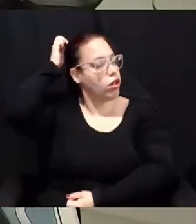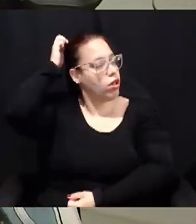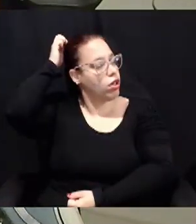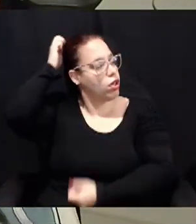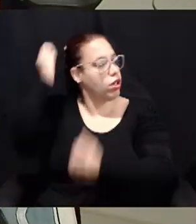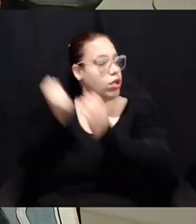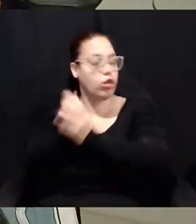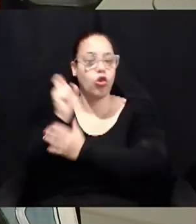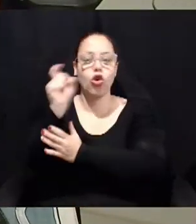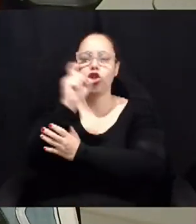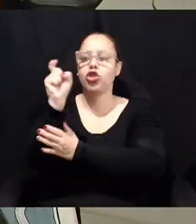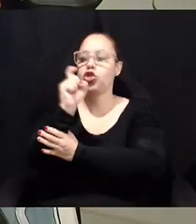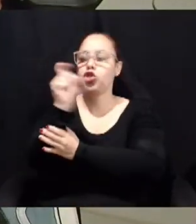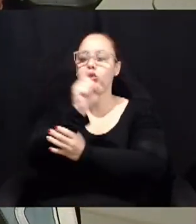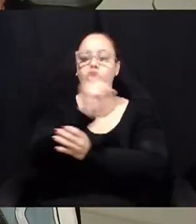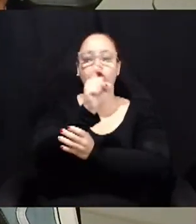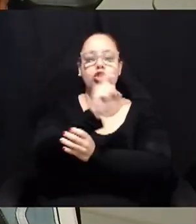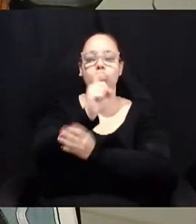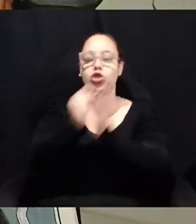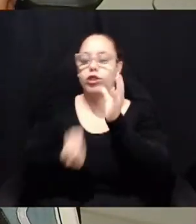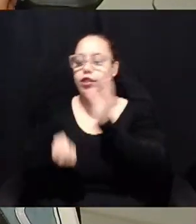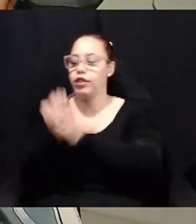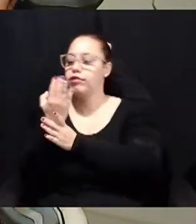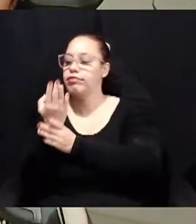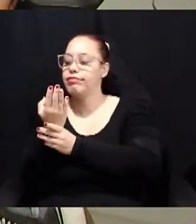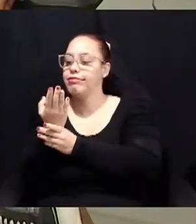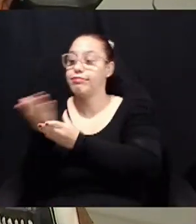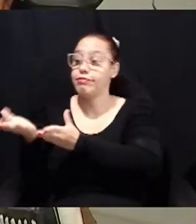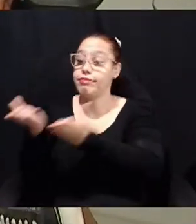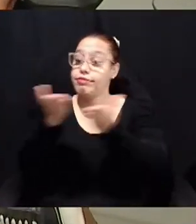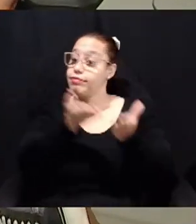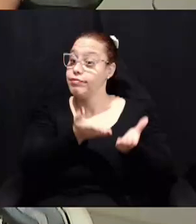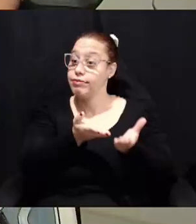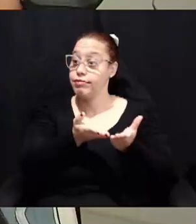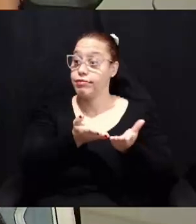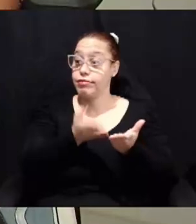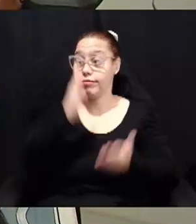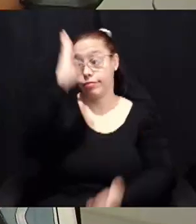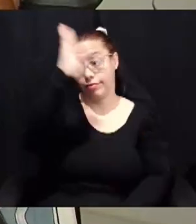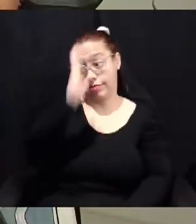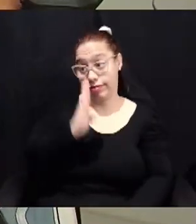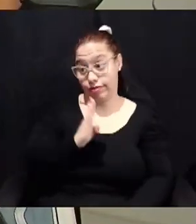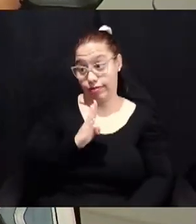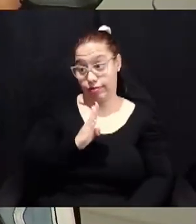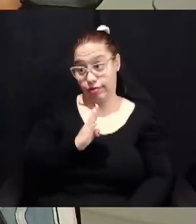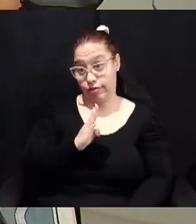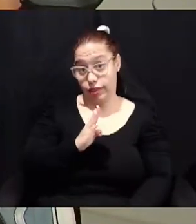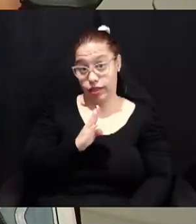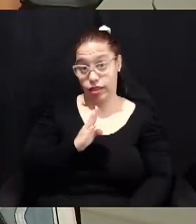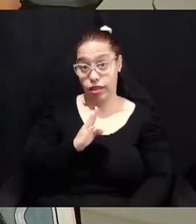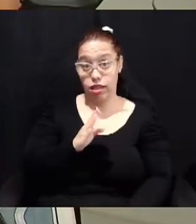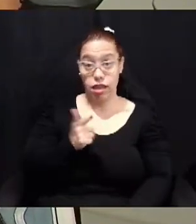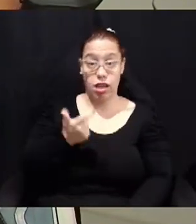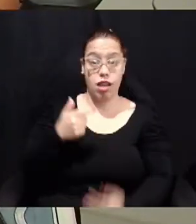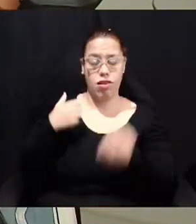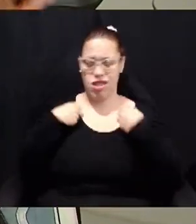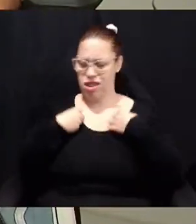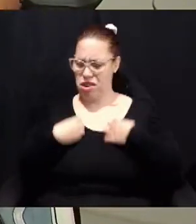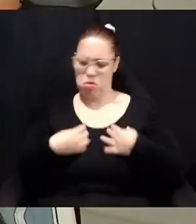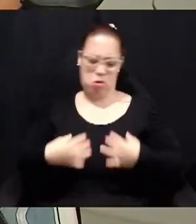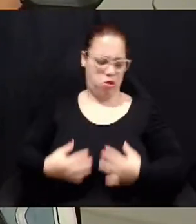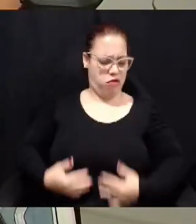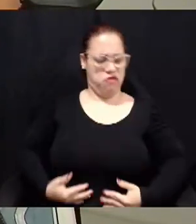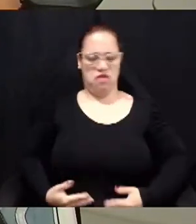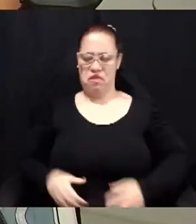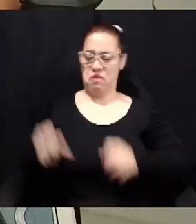tal. E eu queria trazer essa coisa brasilidade, assim, de ele não ter que ter um uniforme de super-herói ou uma máscara